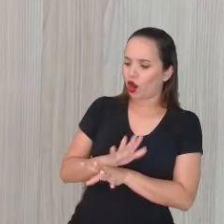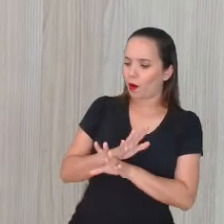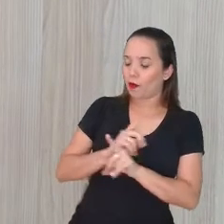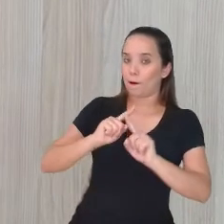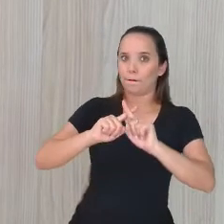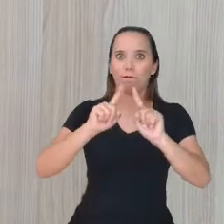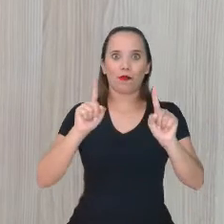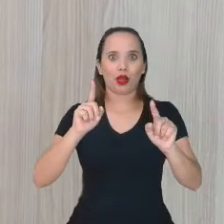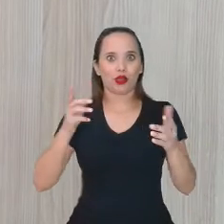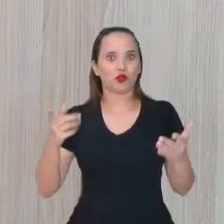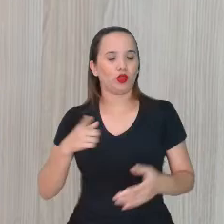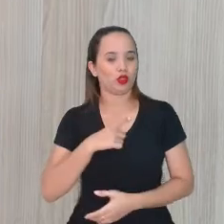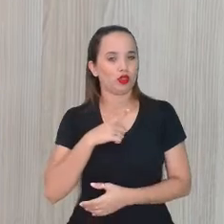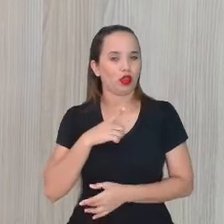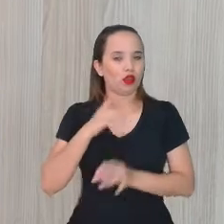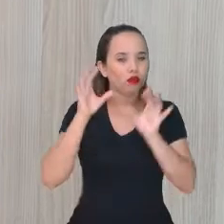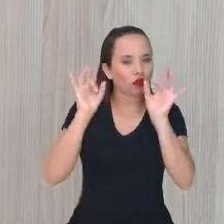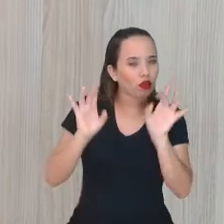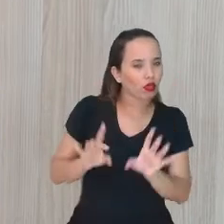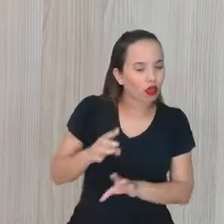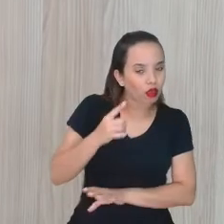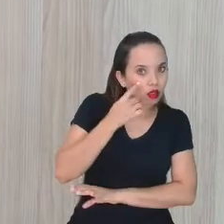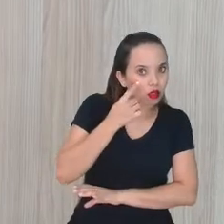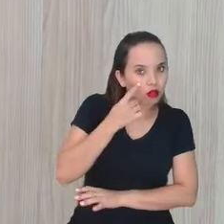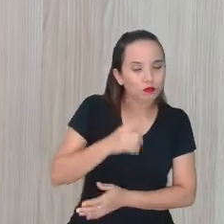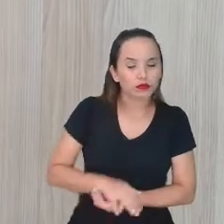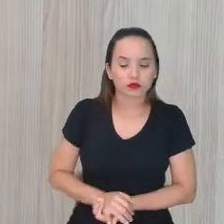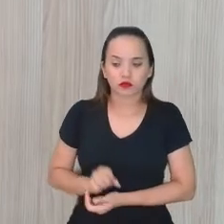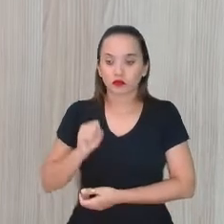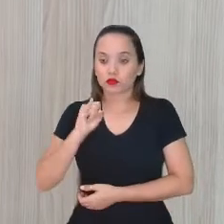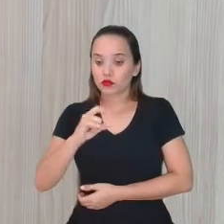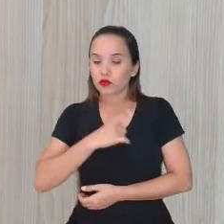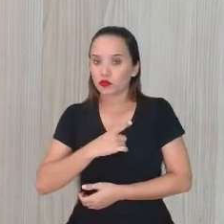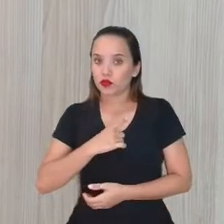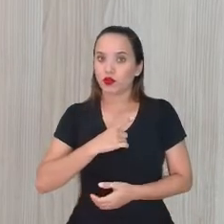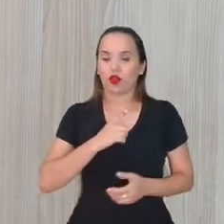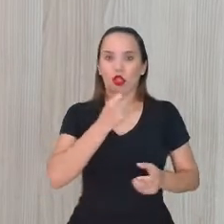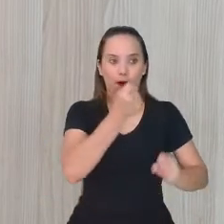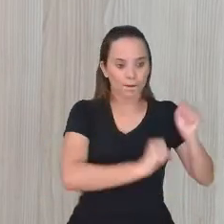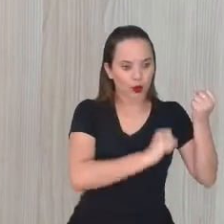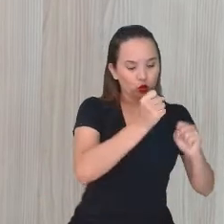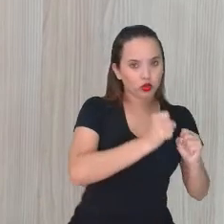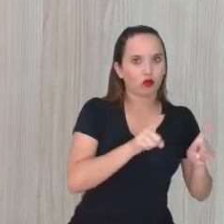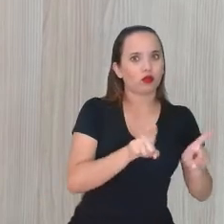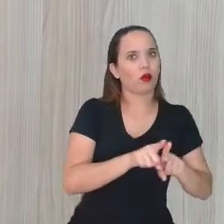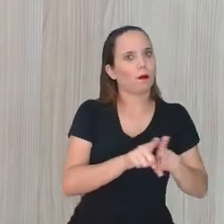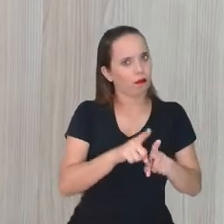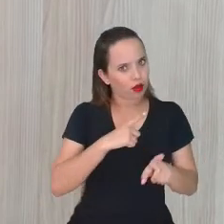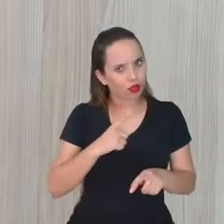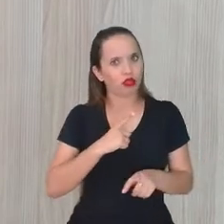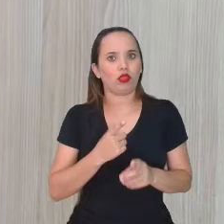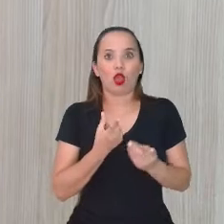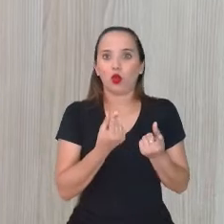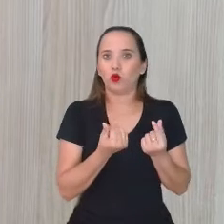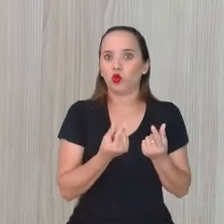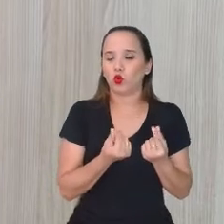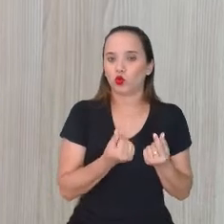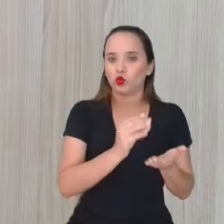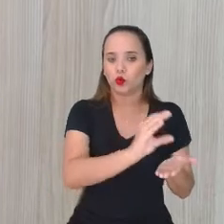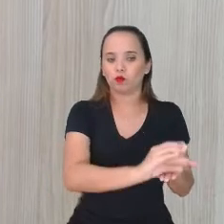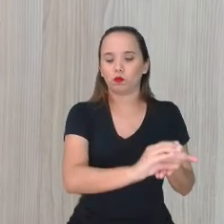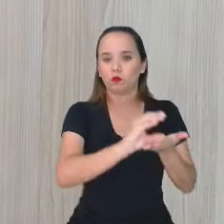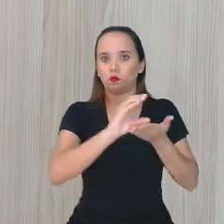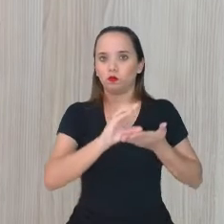né, professora? Pois é. Se a gente está intensificando essa produção, se tem um maquinário, tem um custo. E aí esse custo vai dar